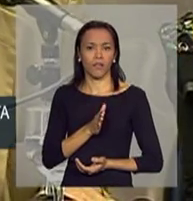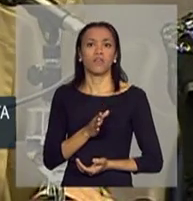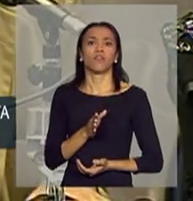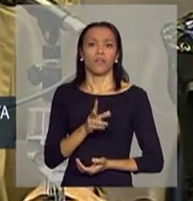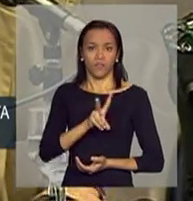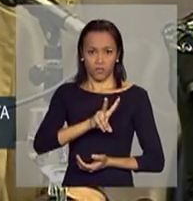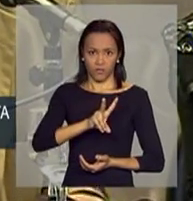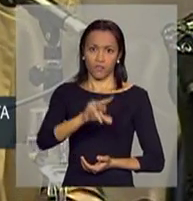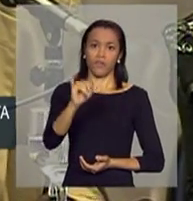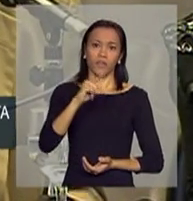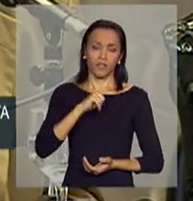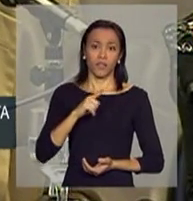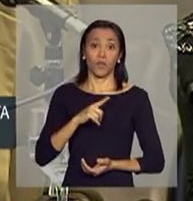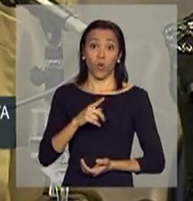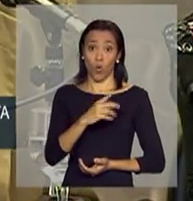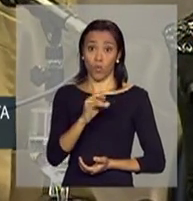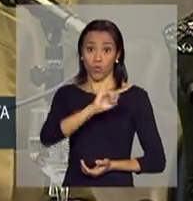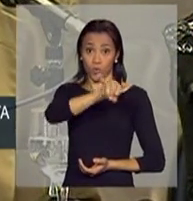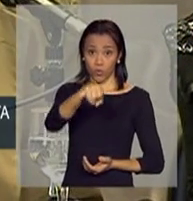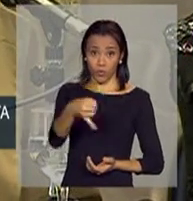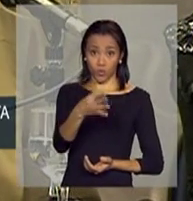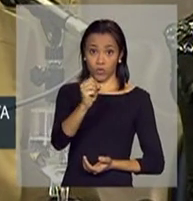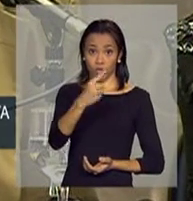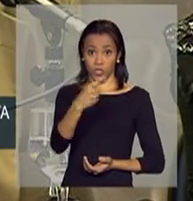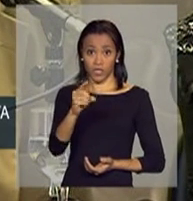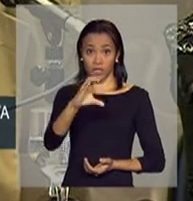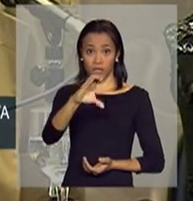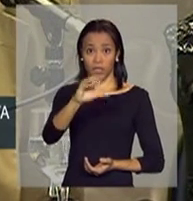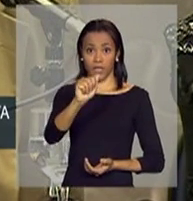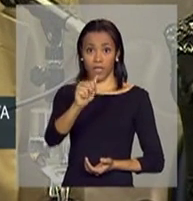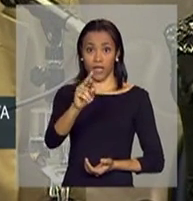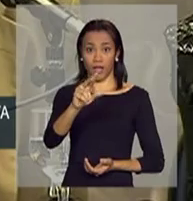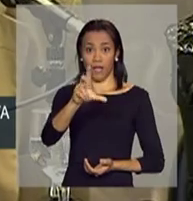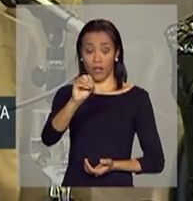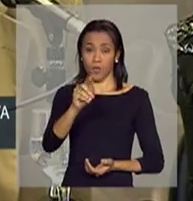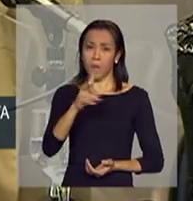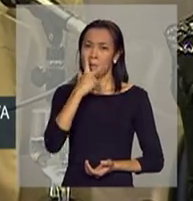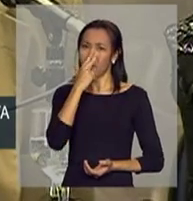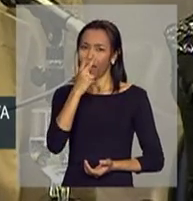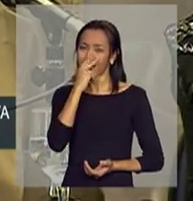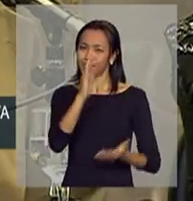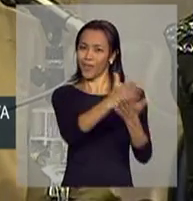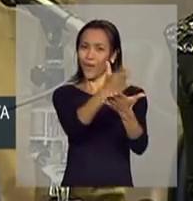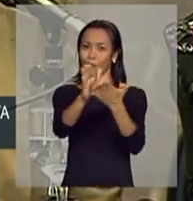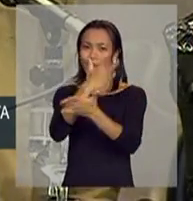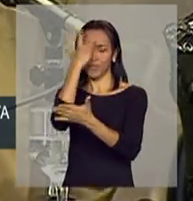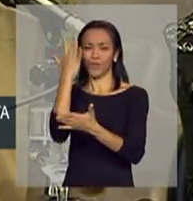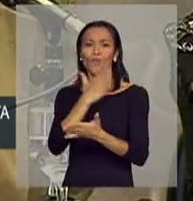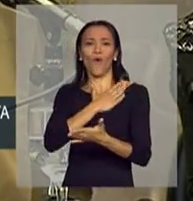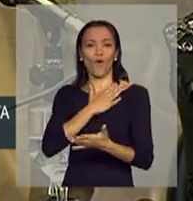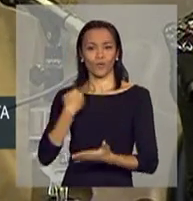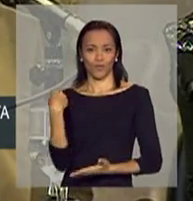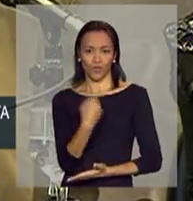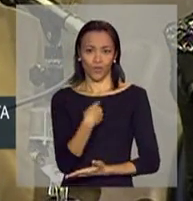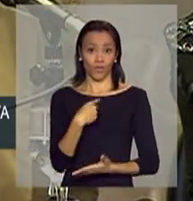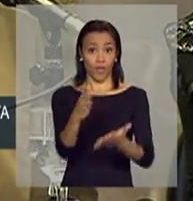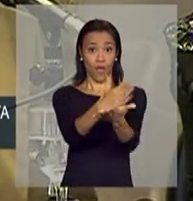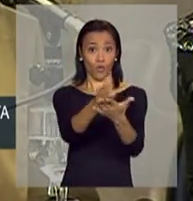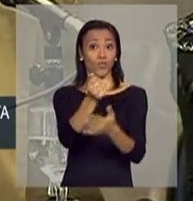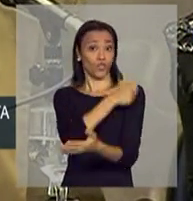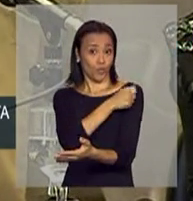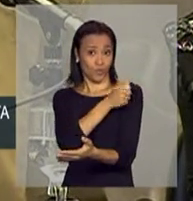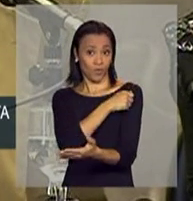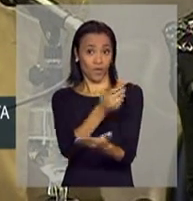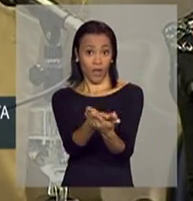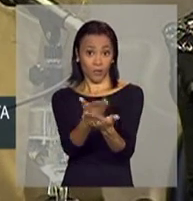ter, como o Zé Carlos Dias, parece que algumas pessoas gostam de nós, porque os estudantes foram lá, a Uni e tal, pedir à